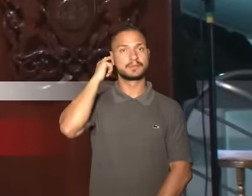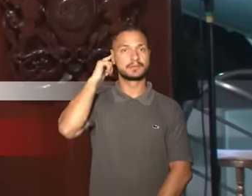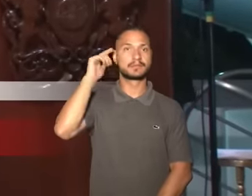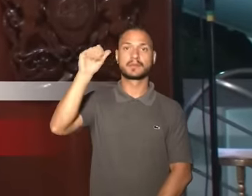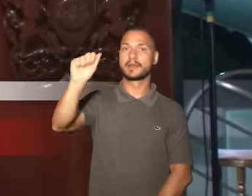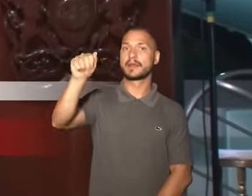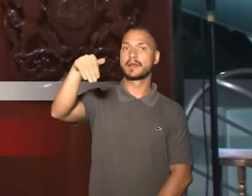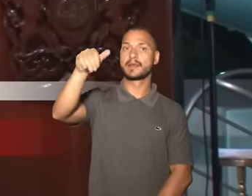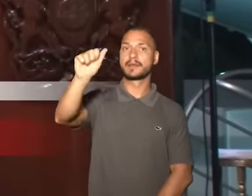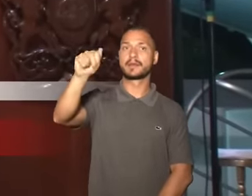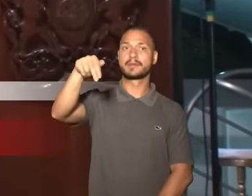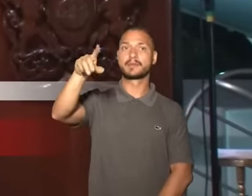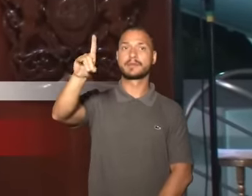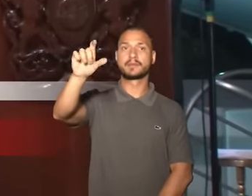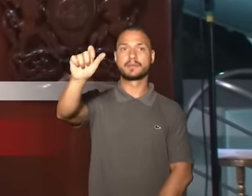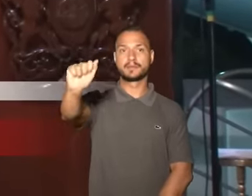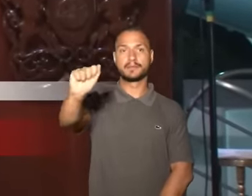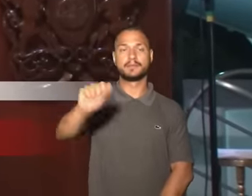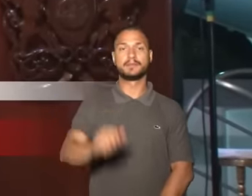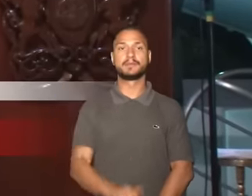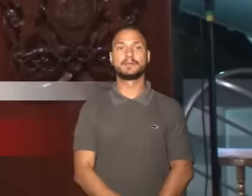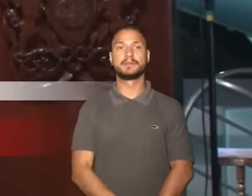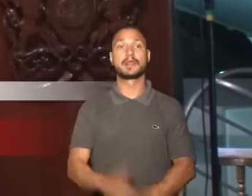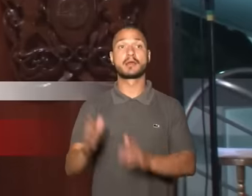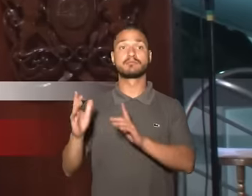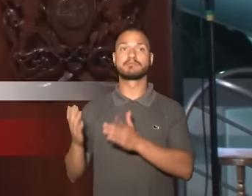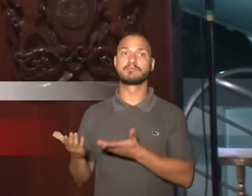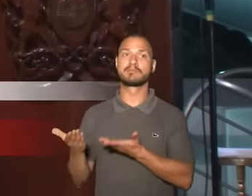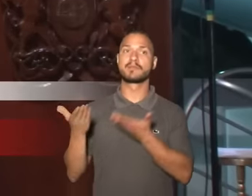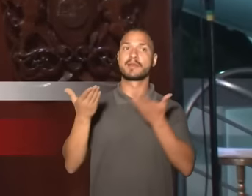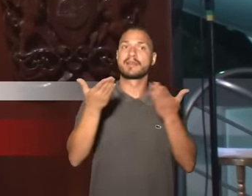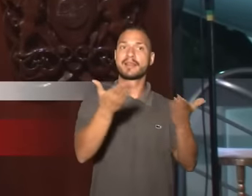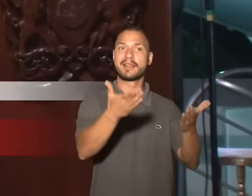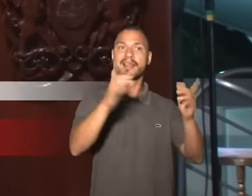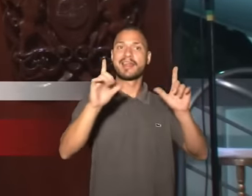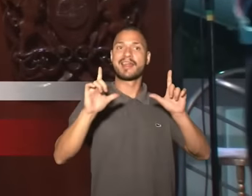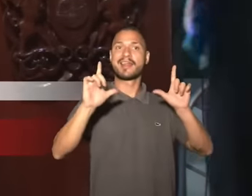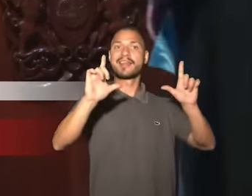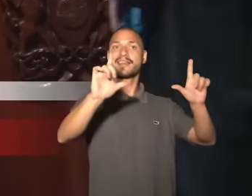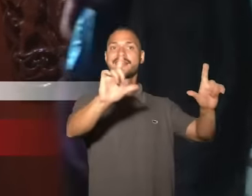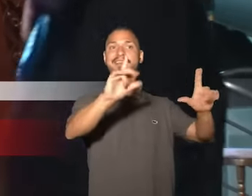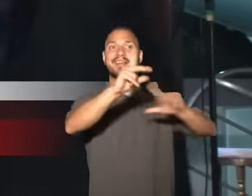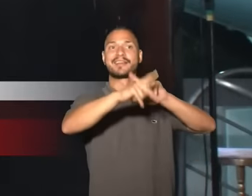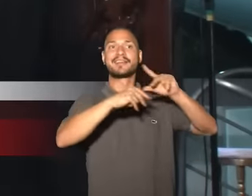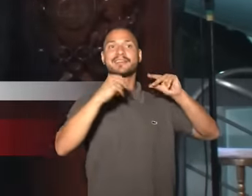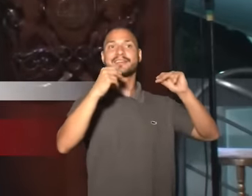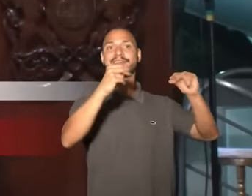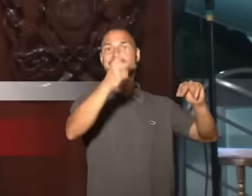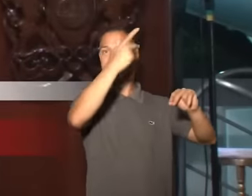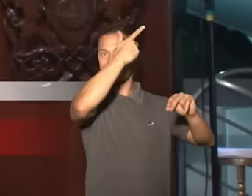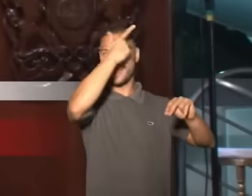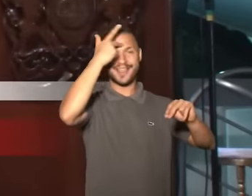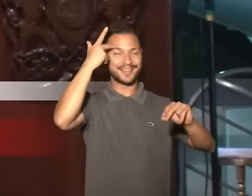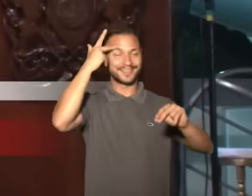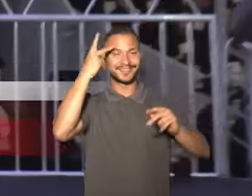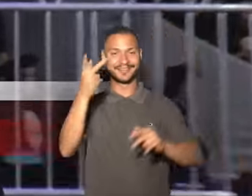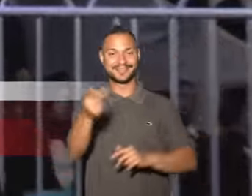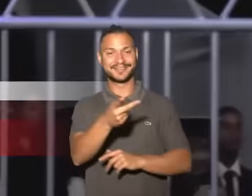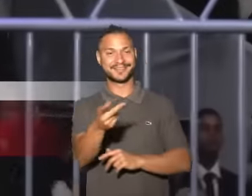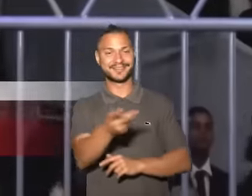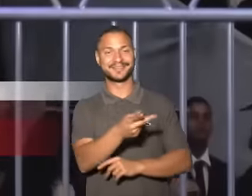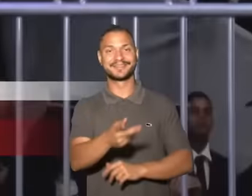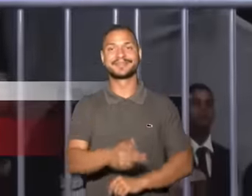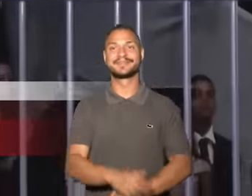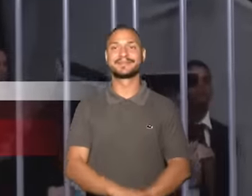Amanda da Cruz Rocha, que entregará as placas aos homenageados.